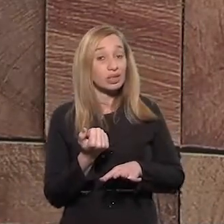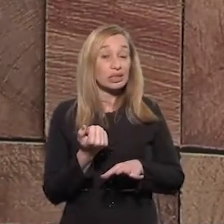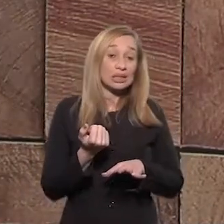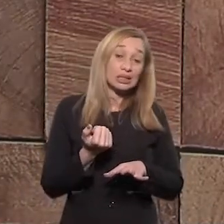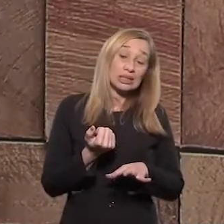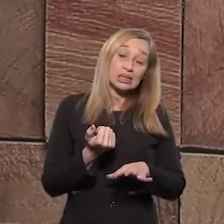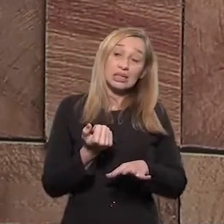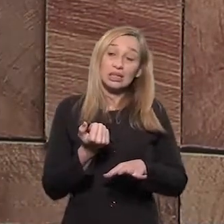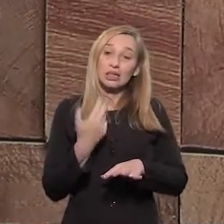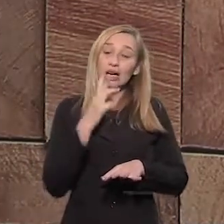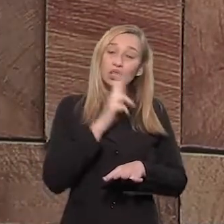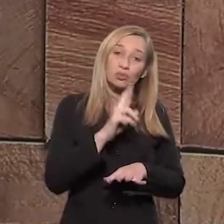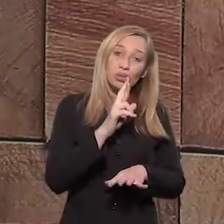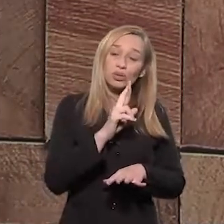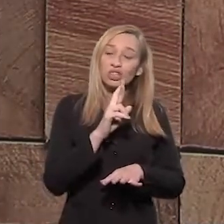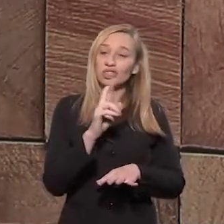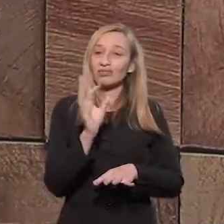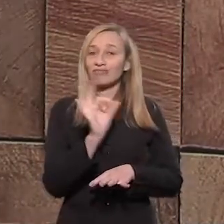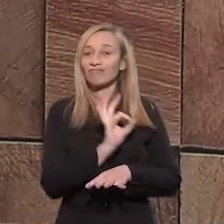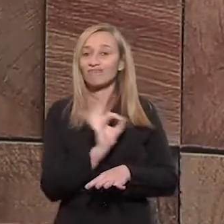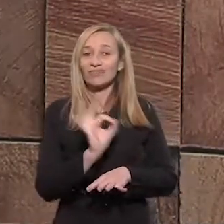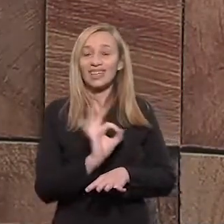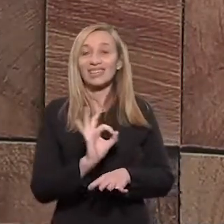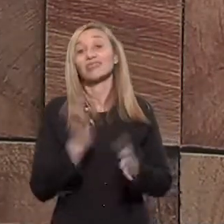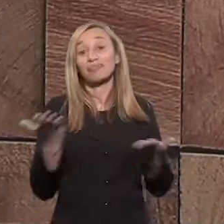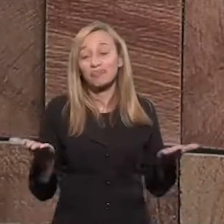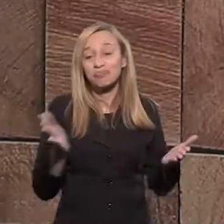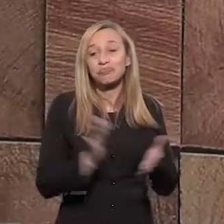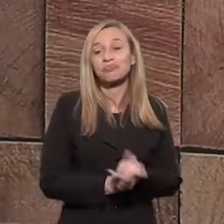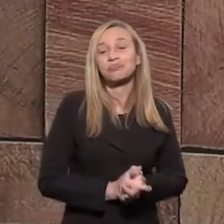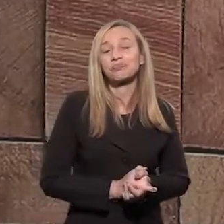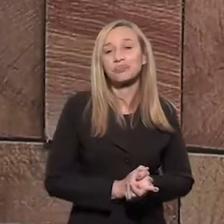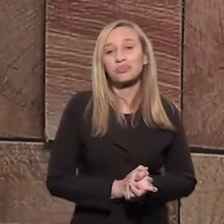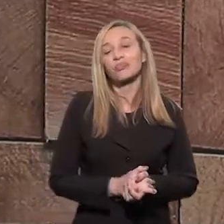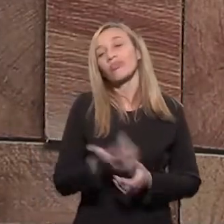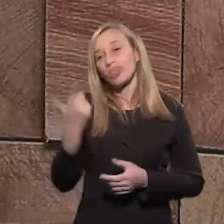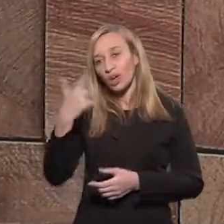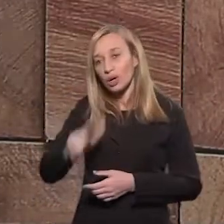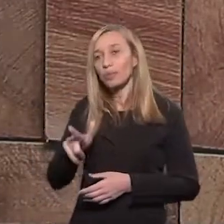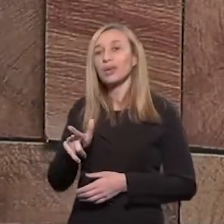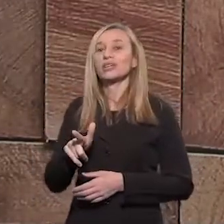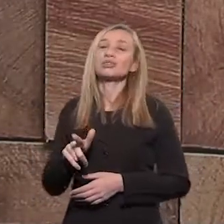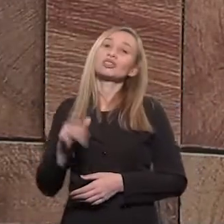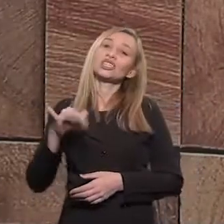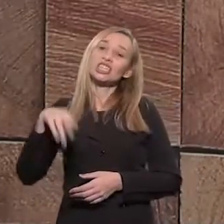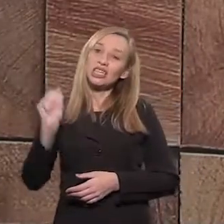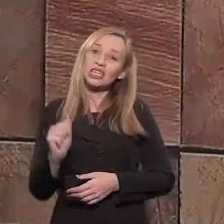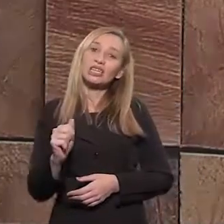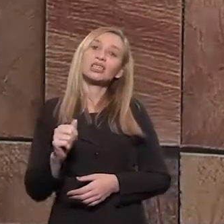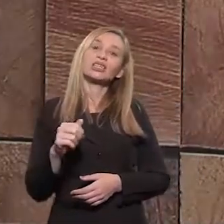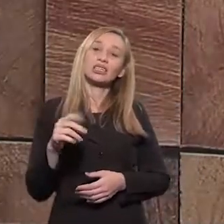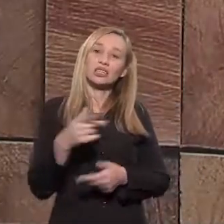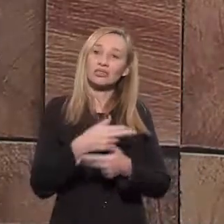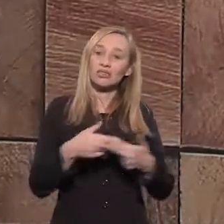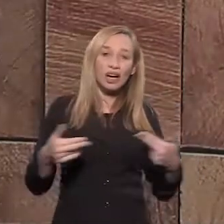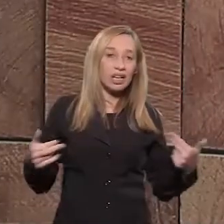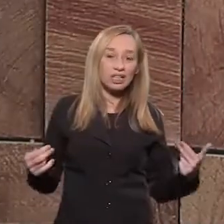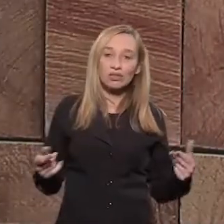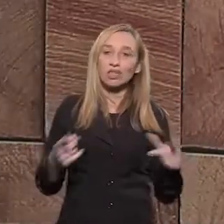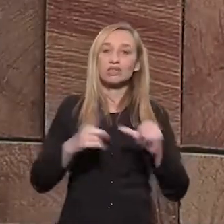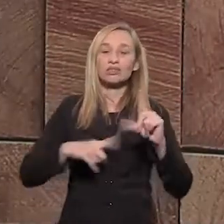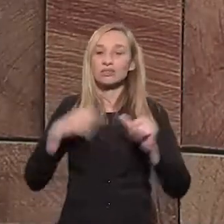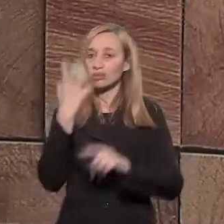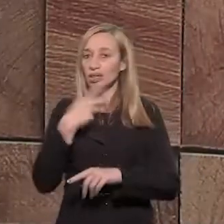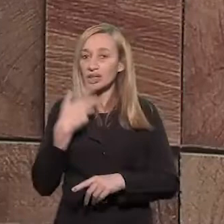eu gosto. Ou então há vezes em que eu dedico e no vazio, não vem a letra. Como eu repito, Ginga, que compõe muito, ele já me